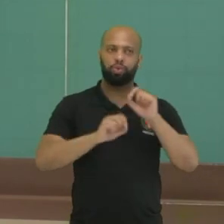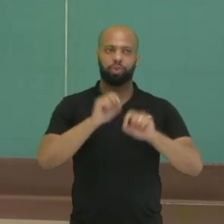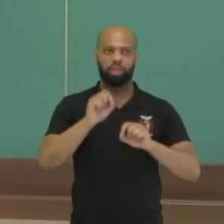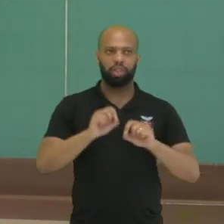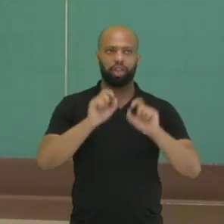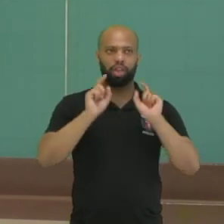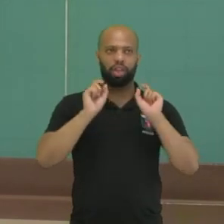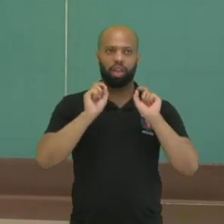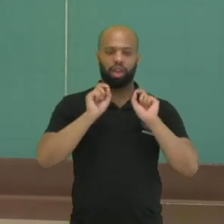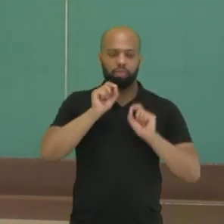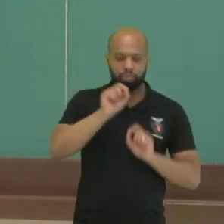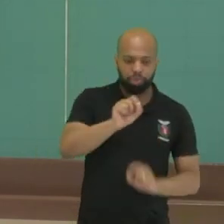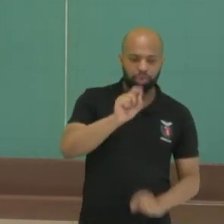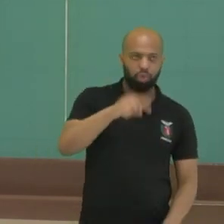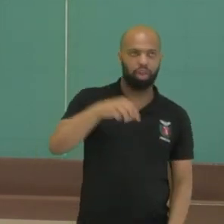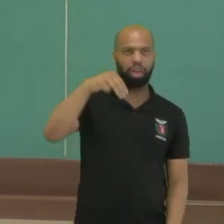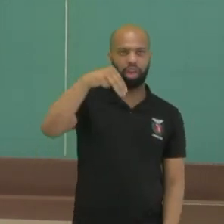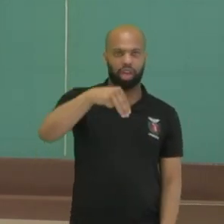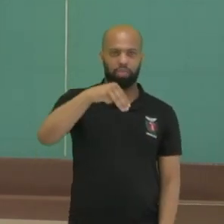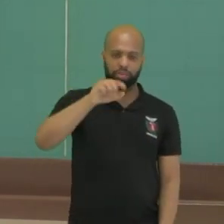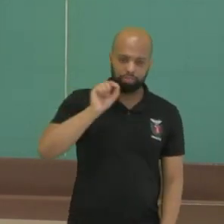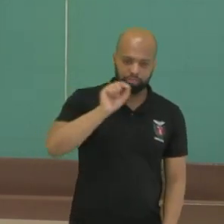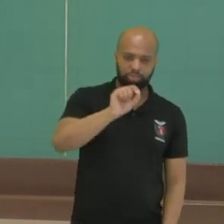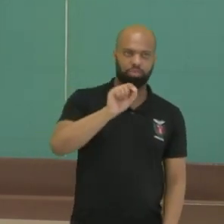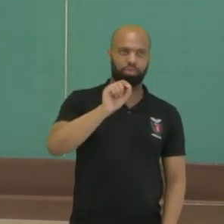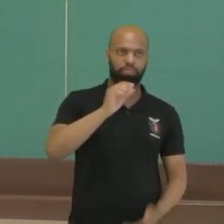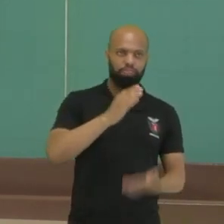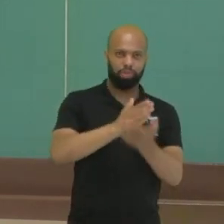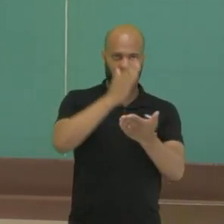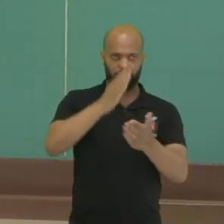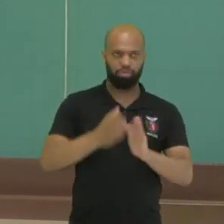M o ponto médio dessa diagonal.